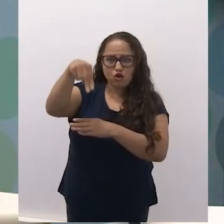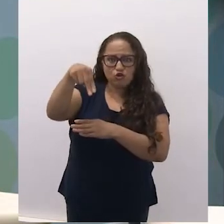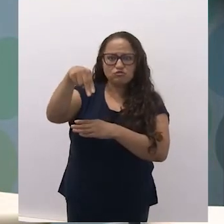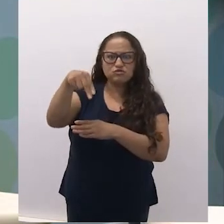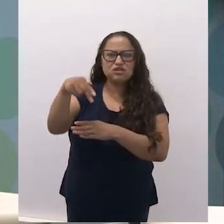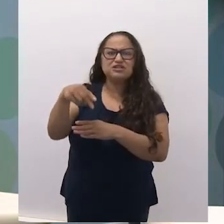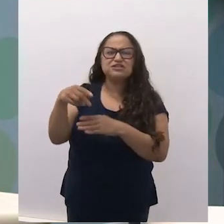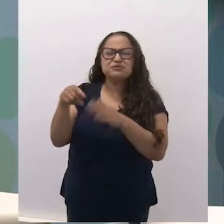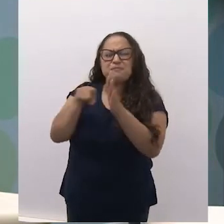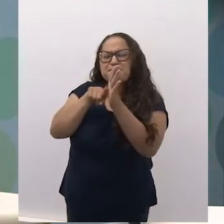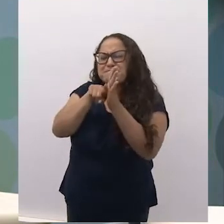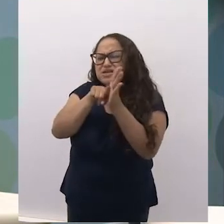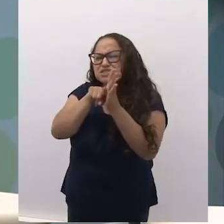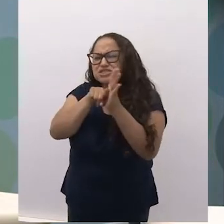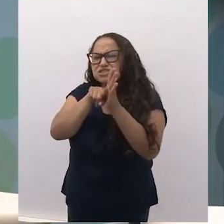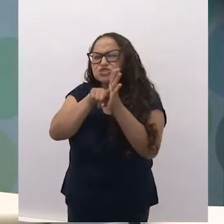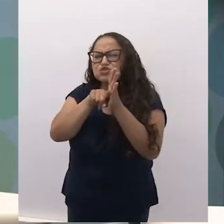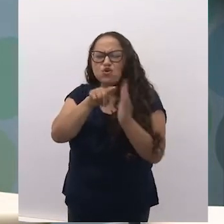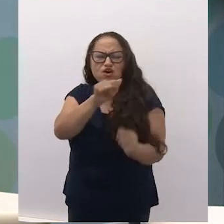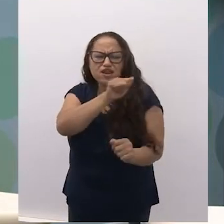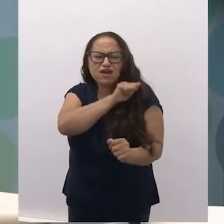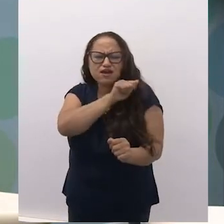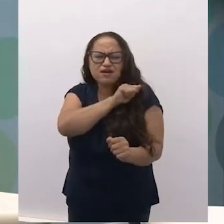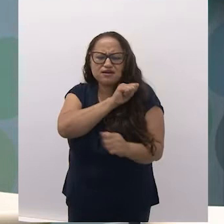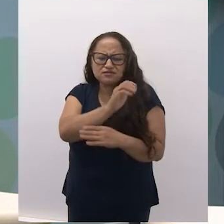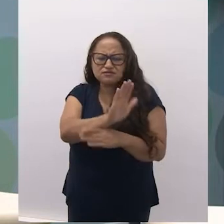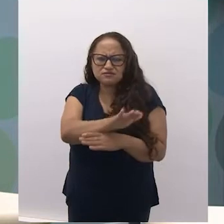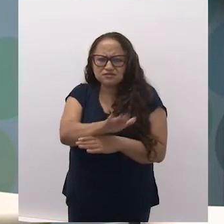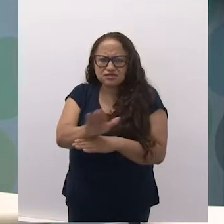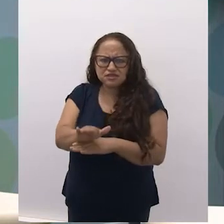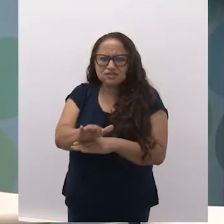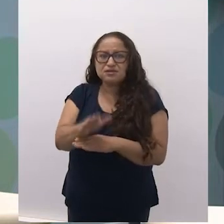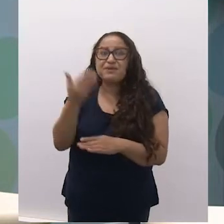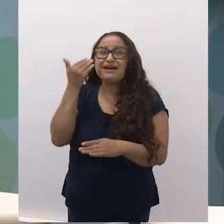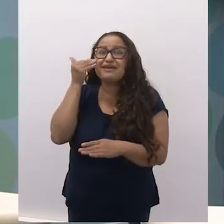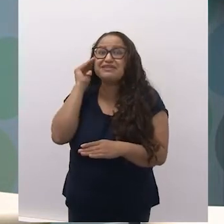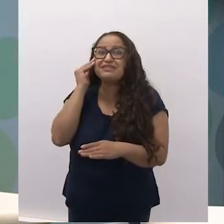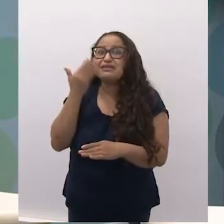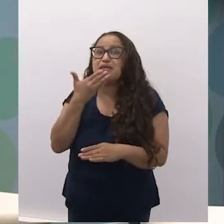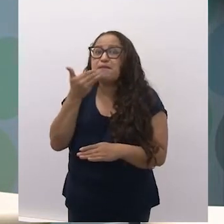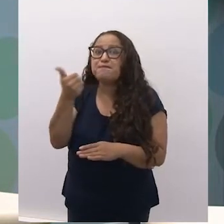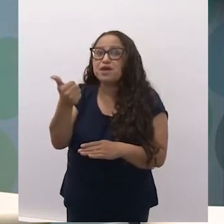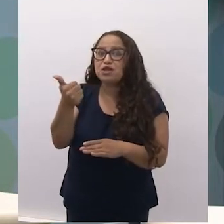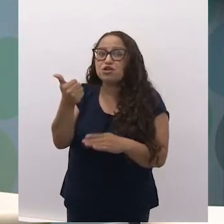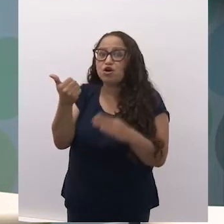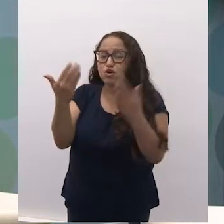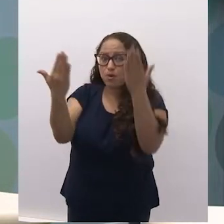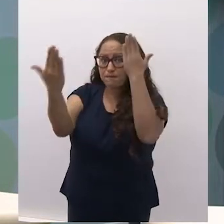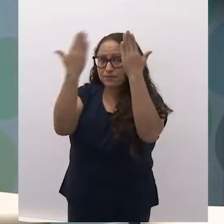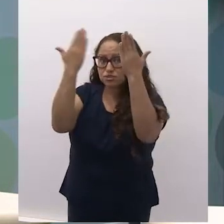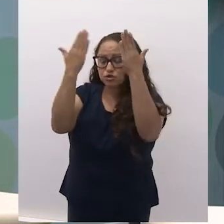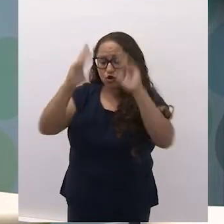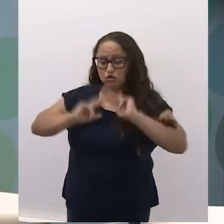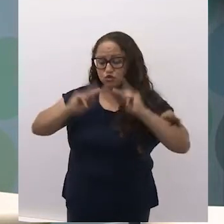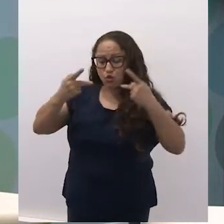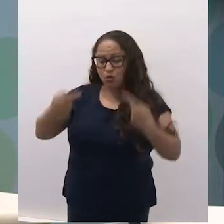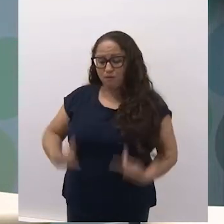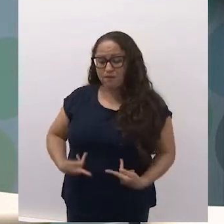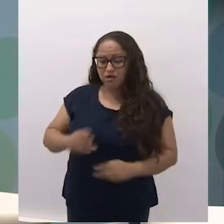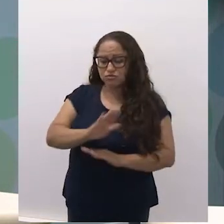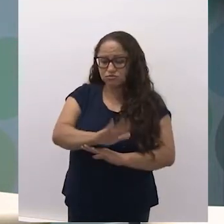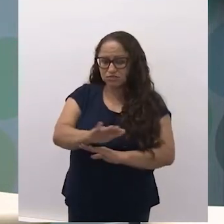estudo da criança para compreender as origens dos processos psicológicos humanos. Então, ele estudou